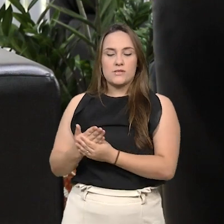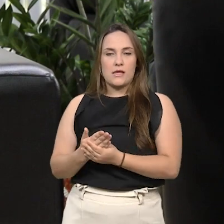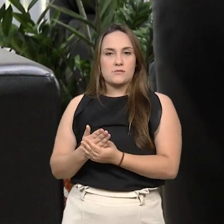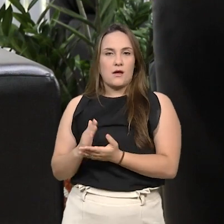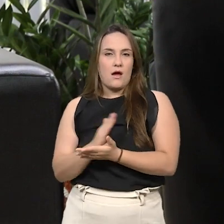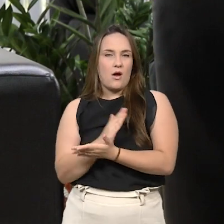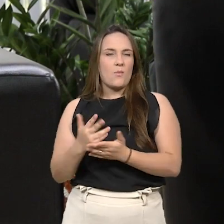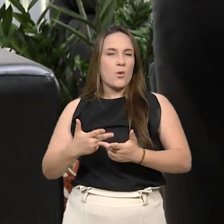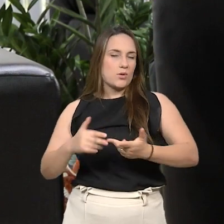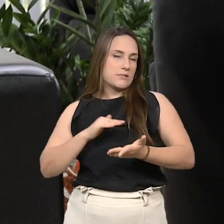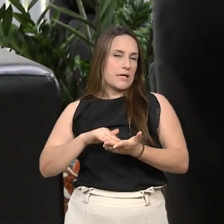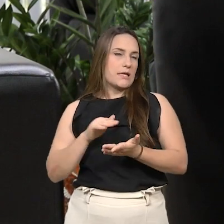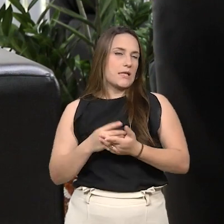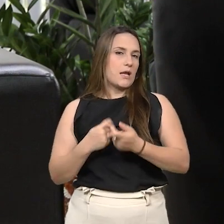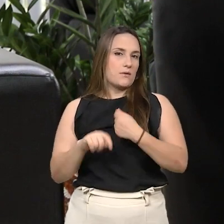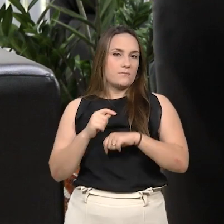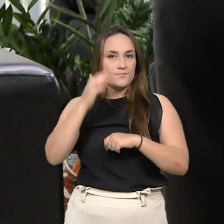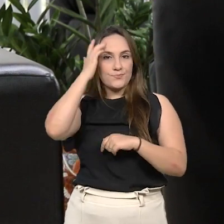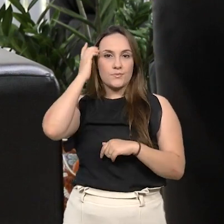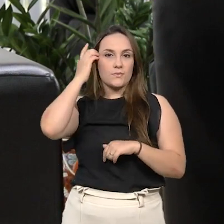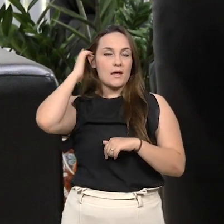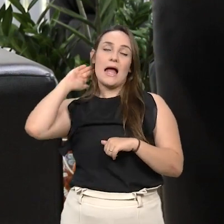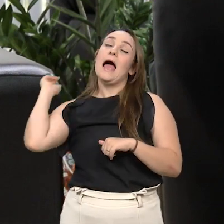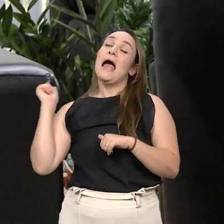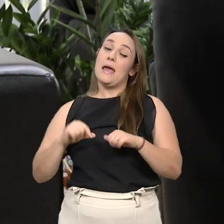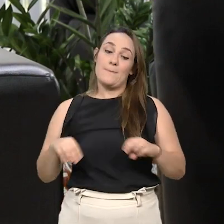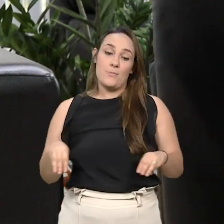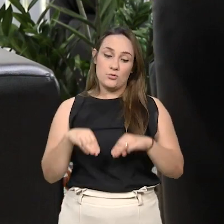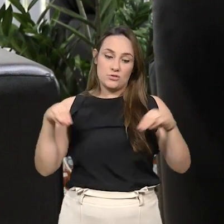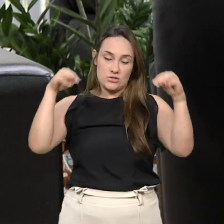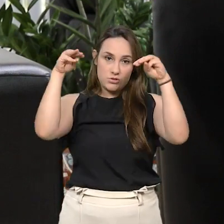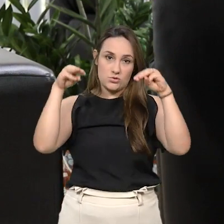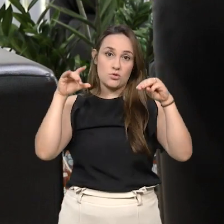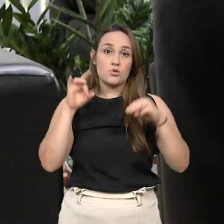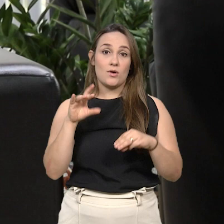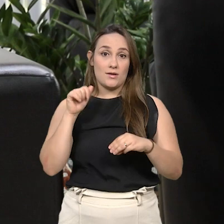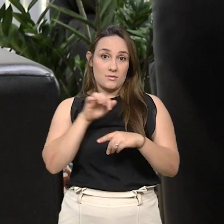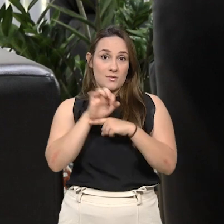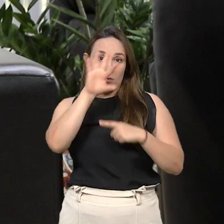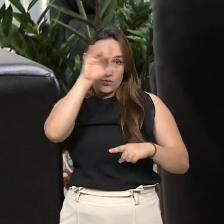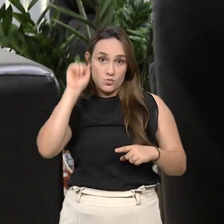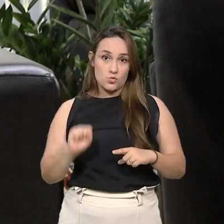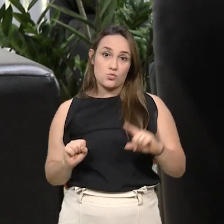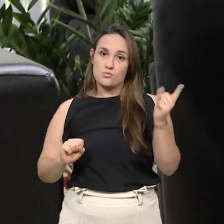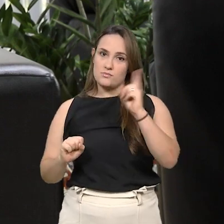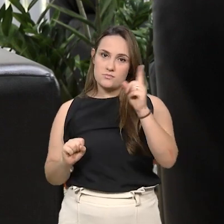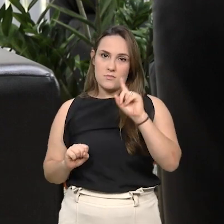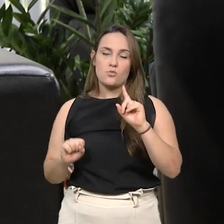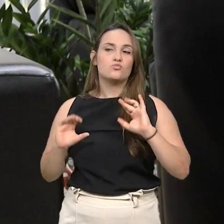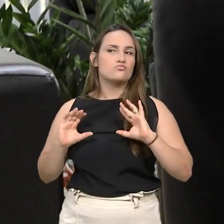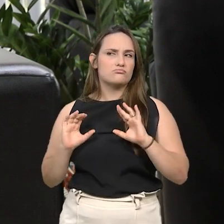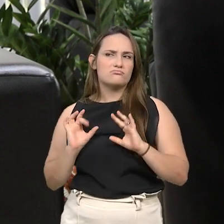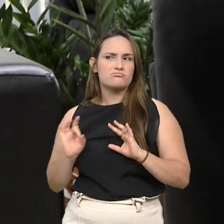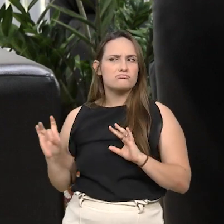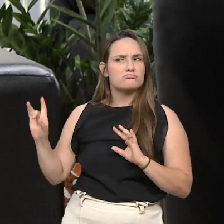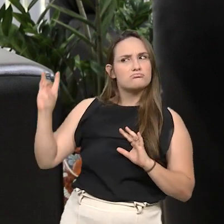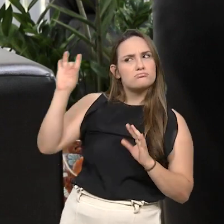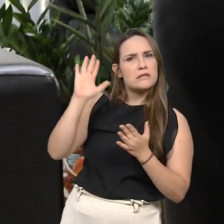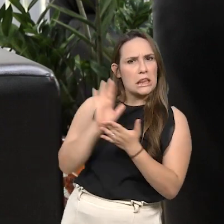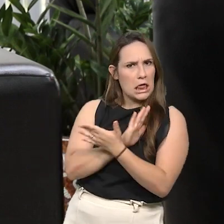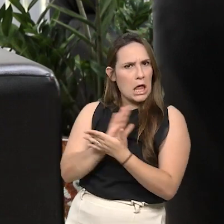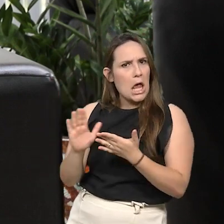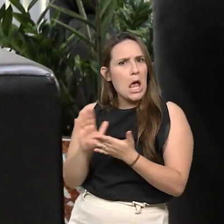Processamento Eletrônico é um formato moderno, onde não só em Mato Grosso do Sul, mas em vários estados